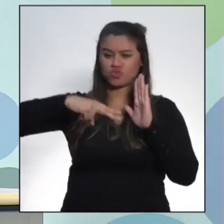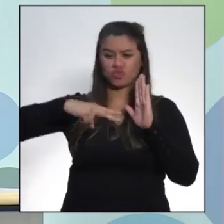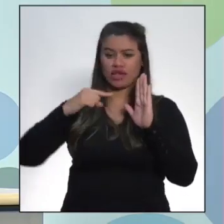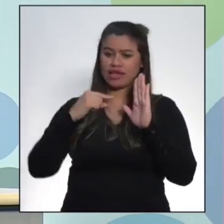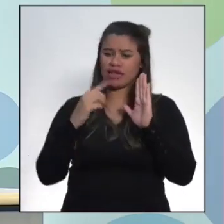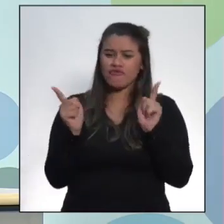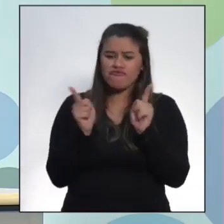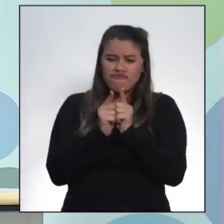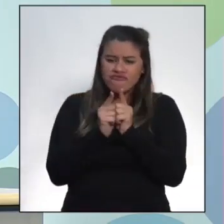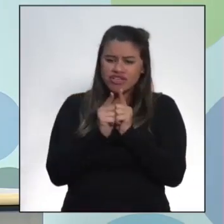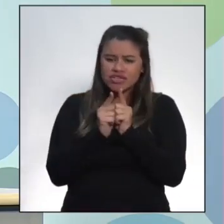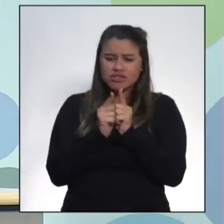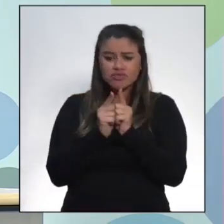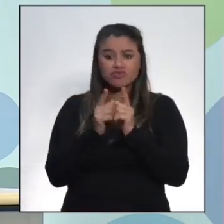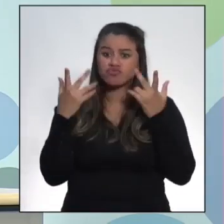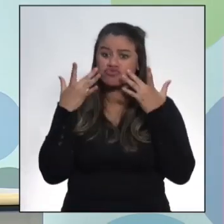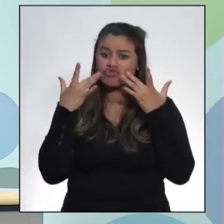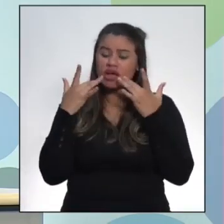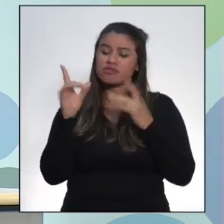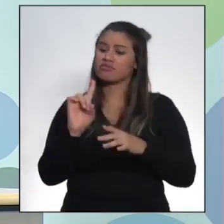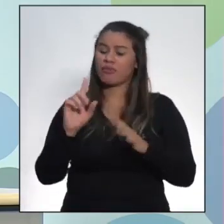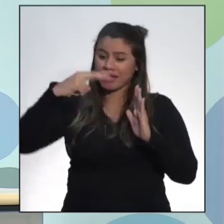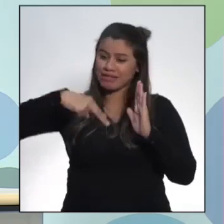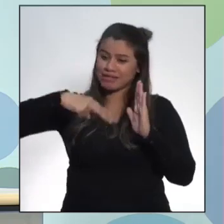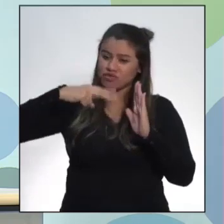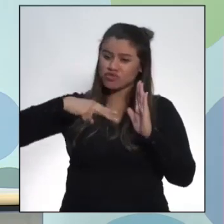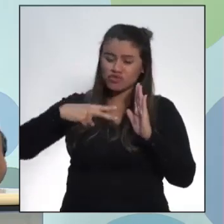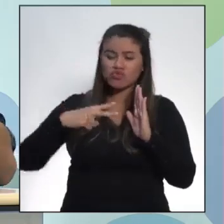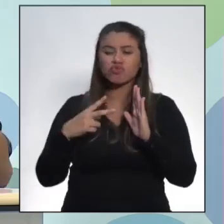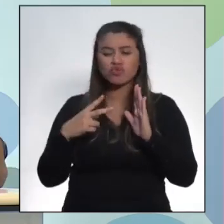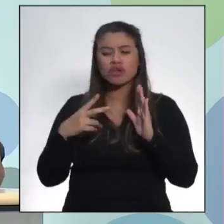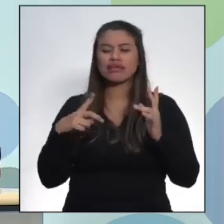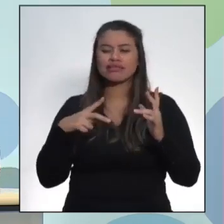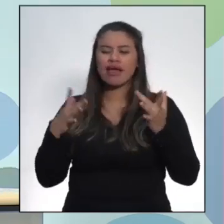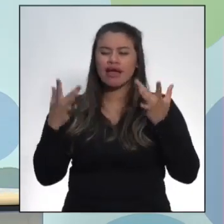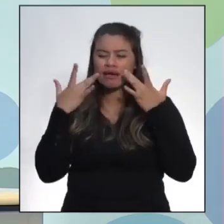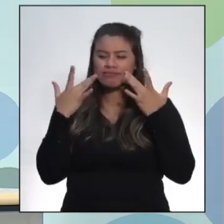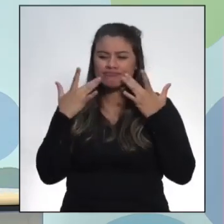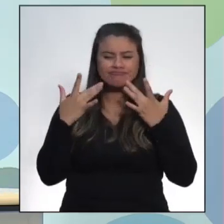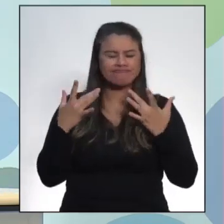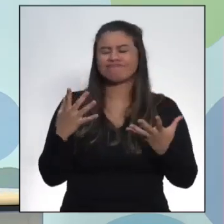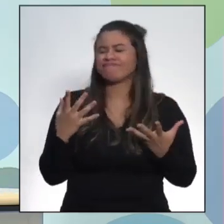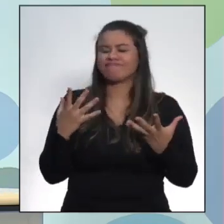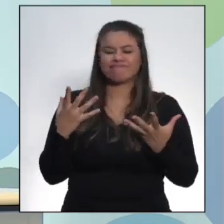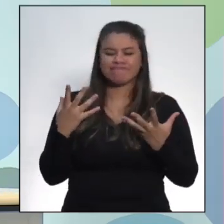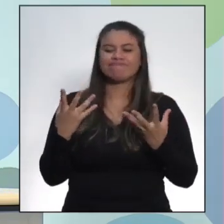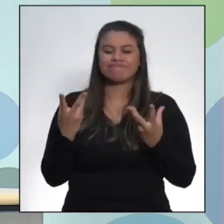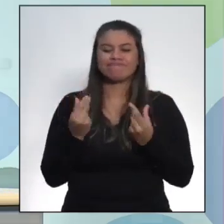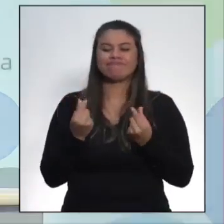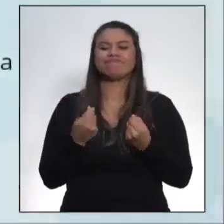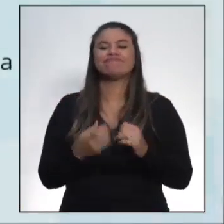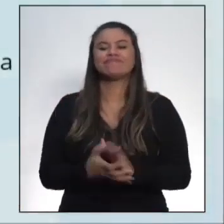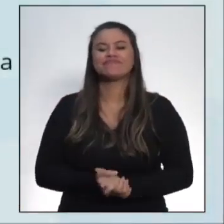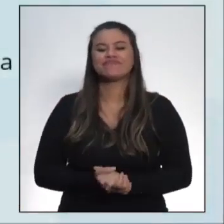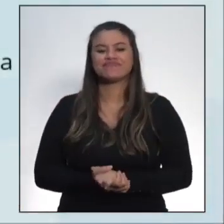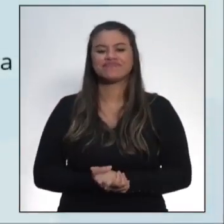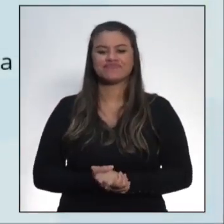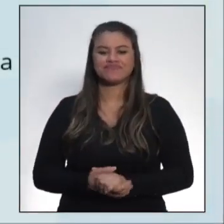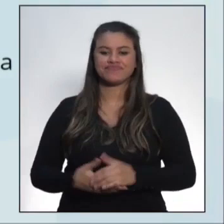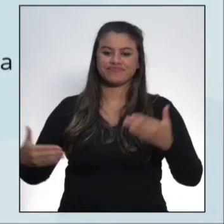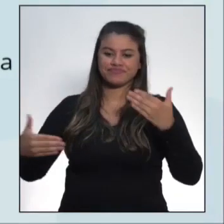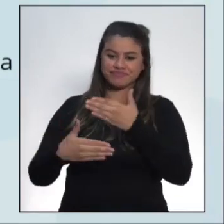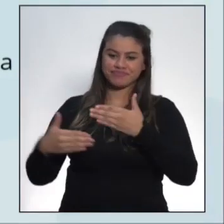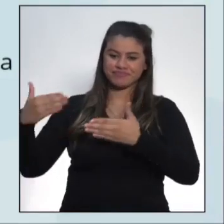livro curtinho, fininho. Não é teatro, né? Mas com certeza dramatizaram o texto, né? Nossa, espetacular. Vamos lá, na tela, no texto